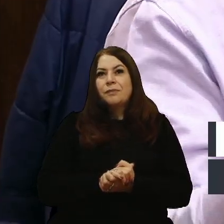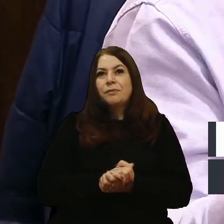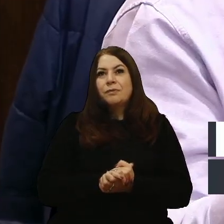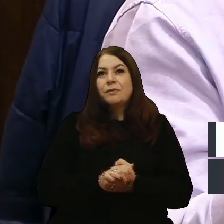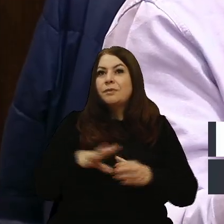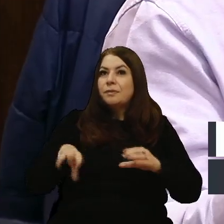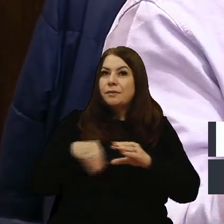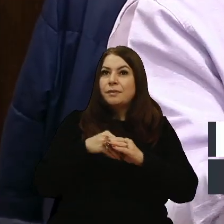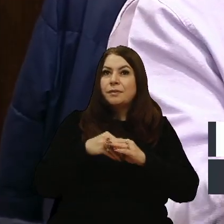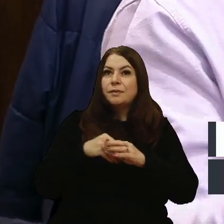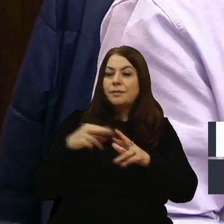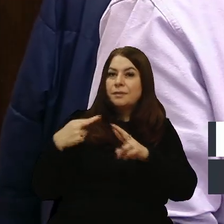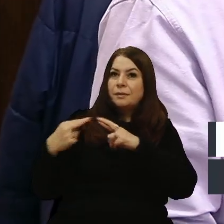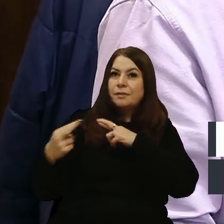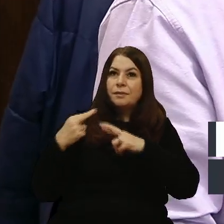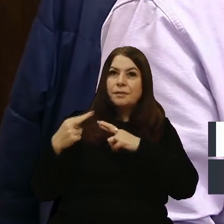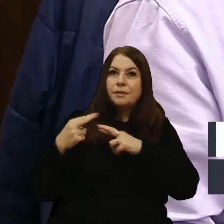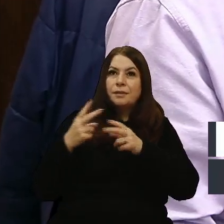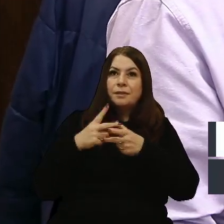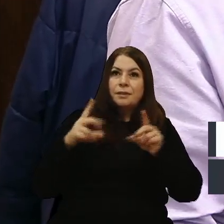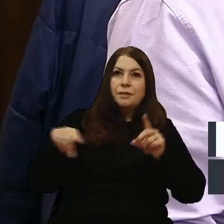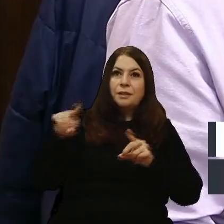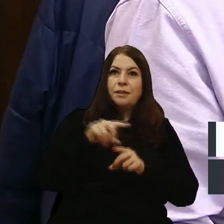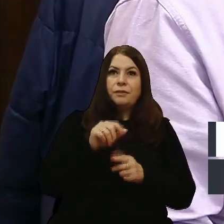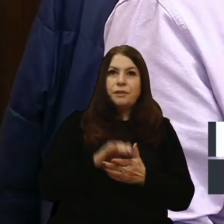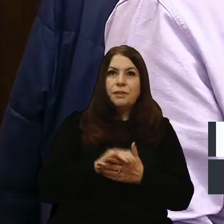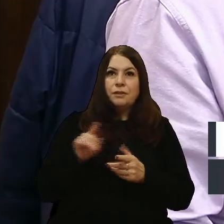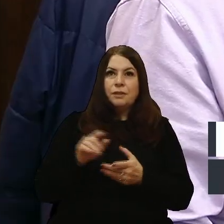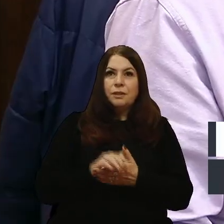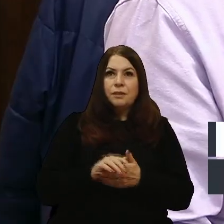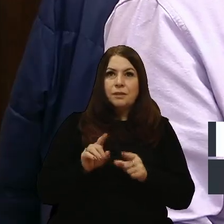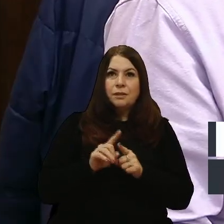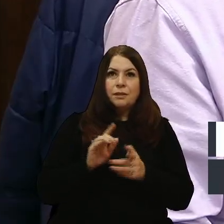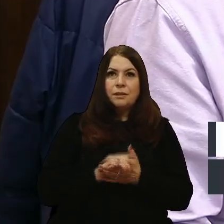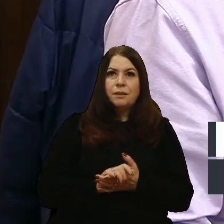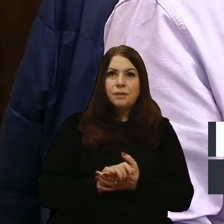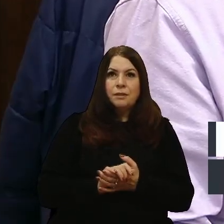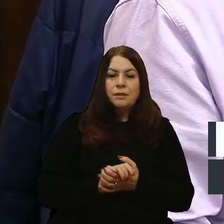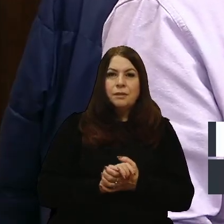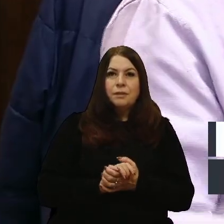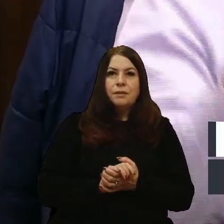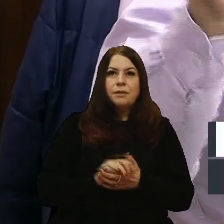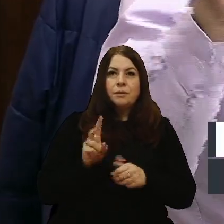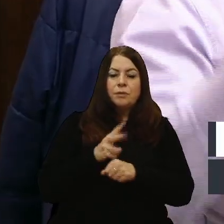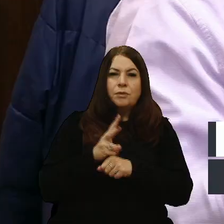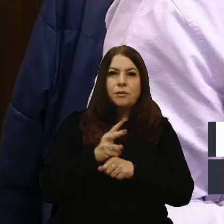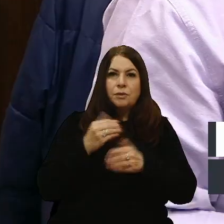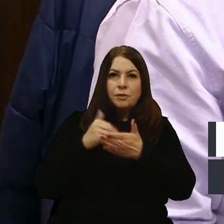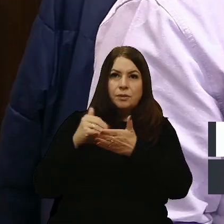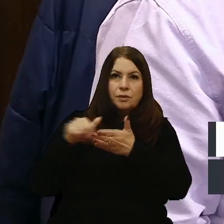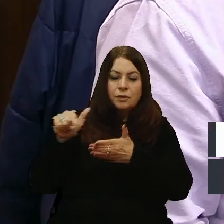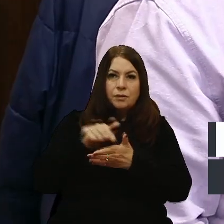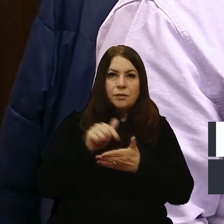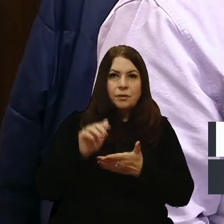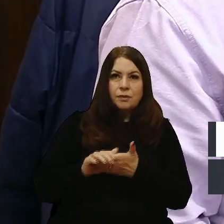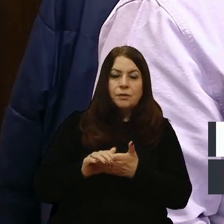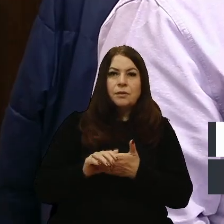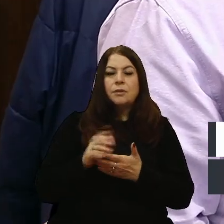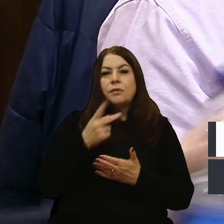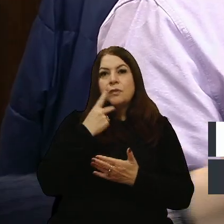faz parte das nossas relações e da democracia. O senhor cita da busca aos secretários. Eu vou citar um